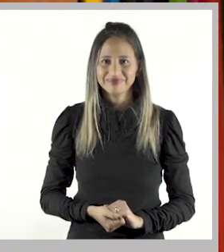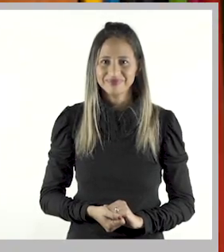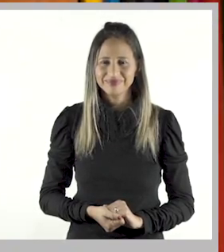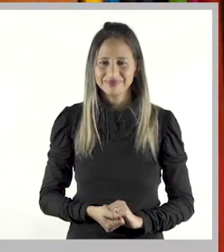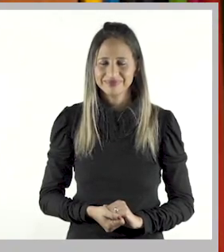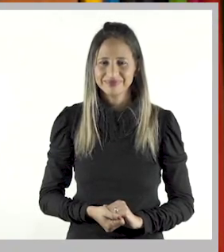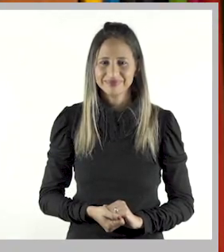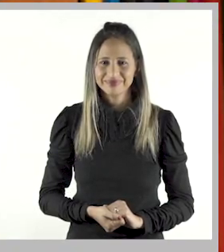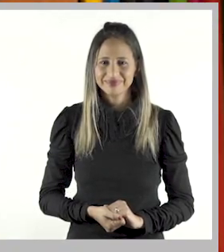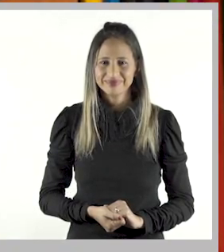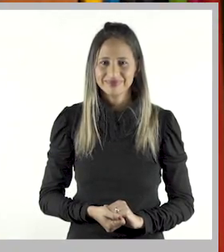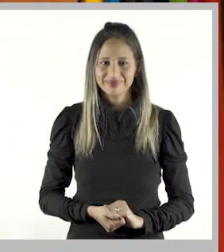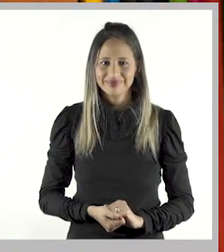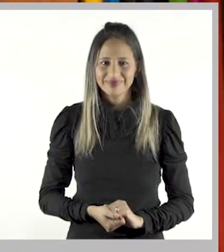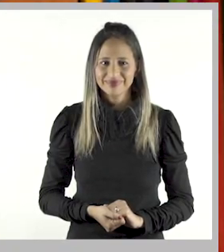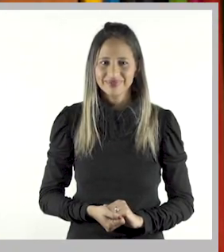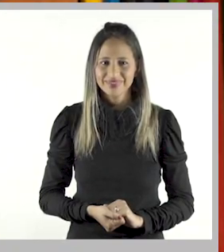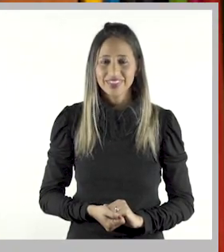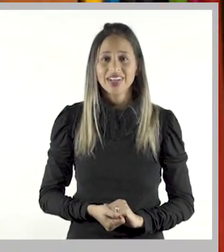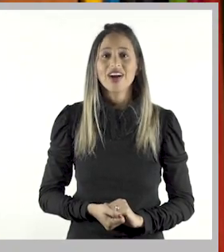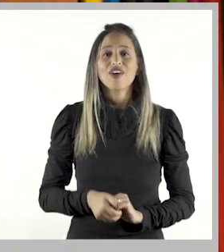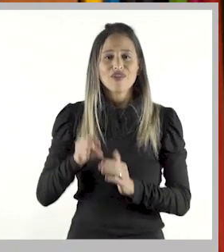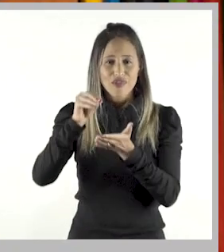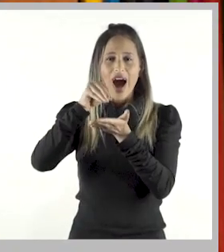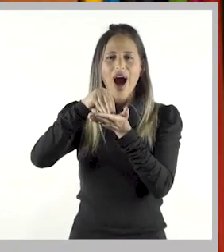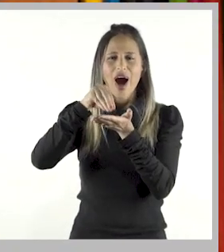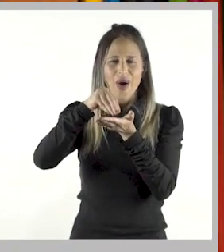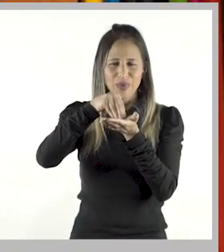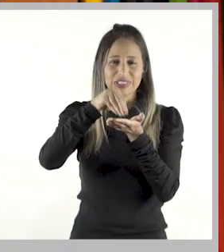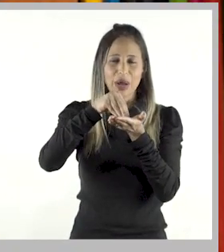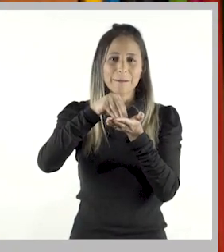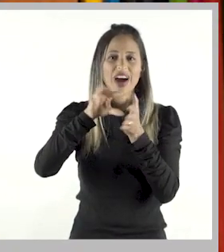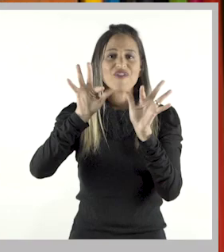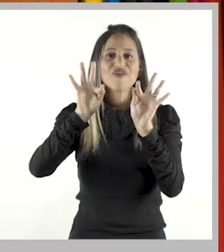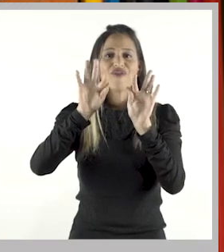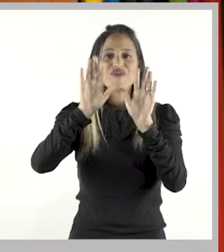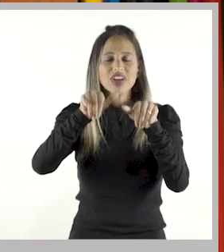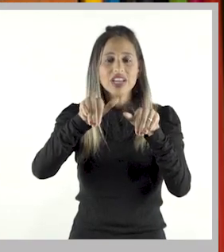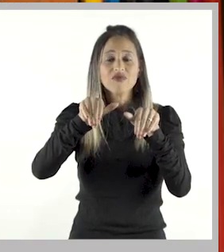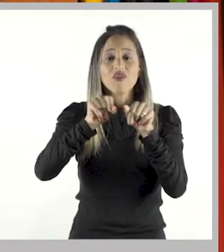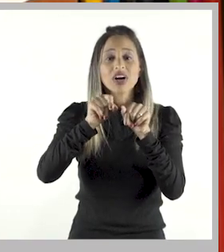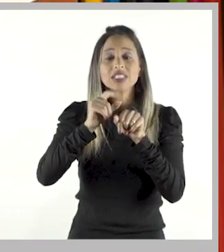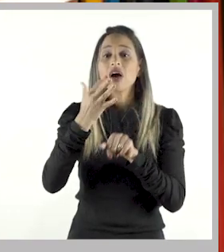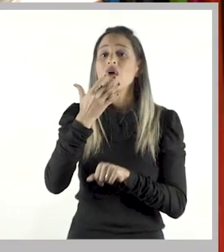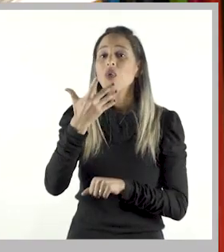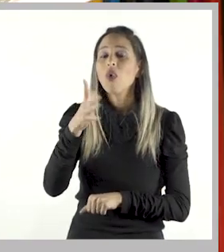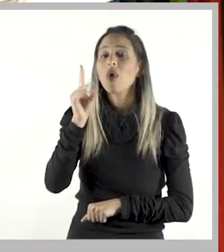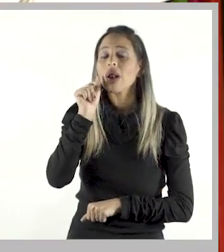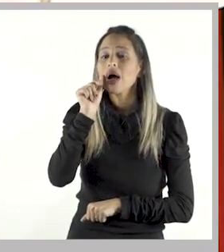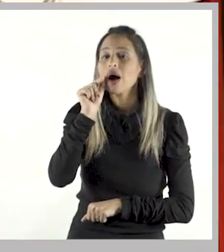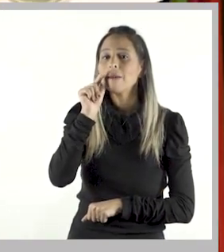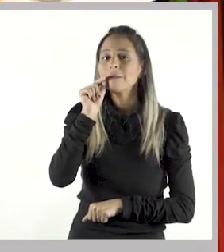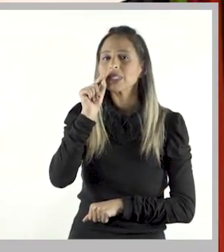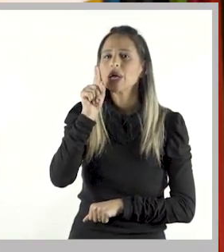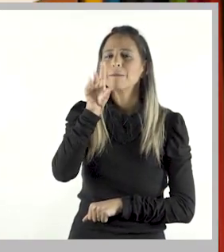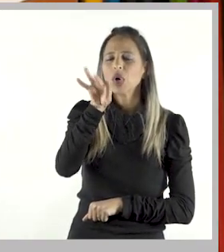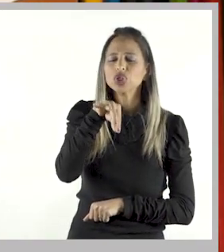Tem muita coisa para finalizar ainda, mas a maioria das coisas eu vou fazer com lápis de cor e ainda tinta em alguns pontos que eu não coloquei.